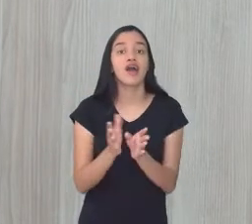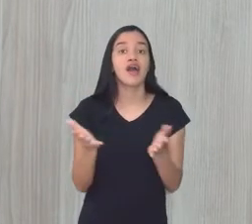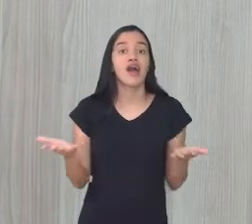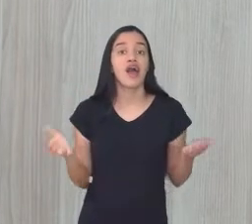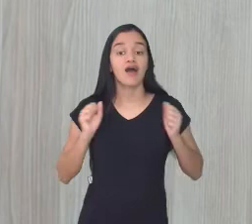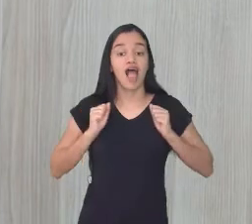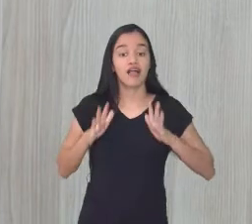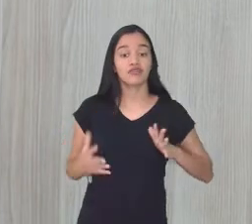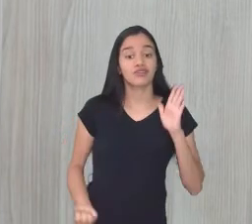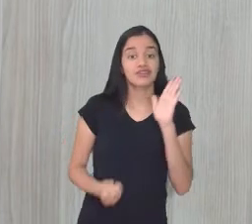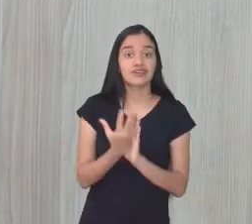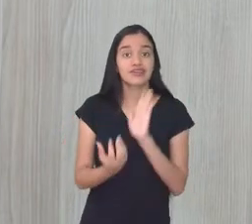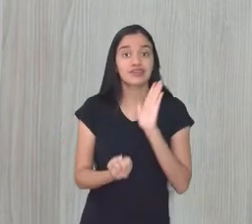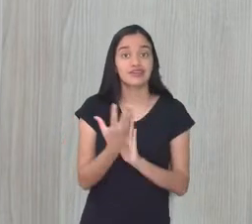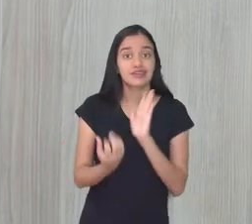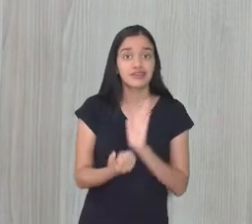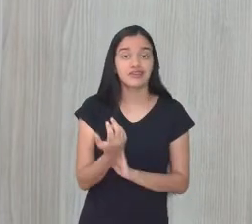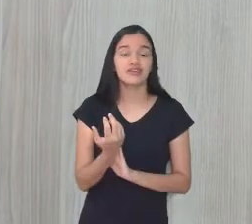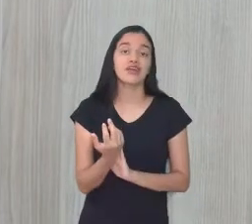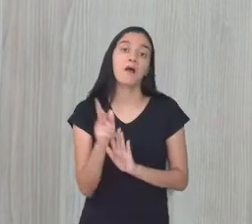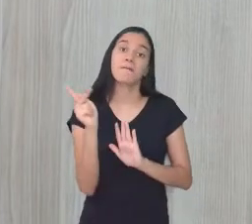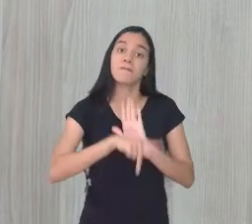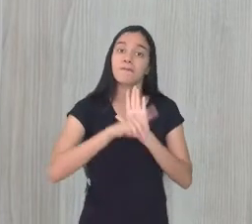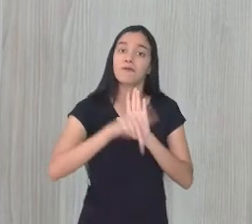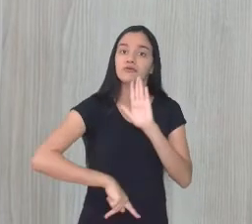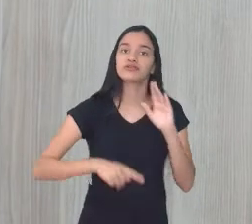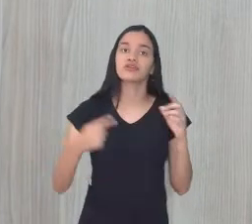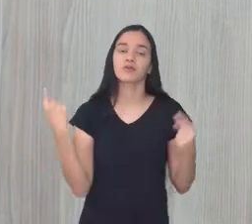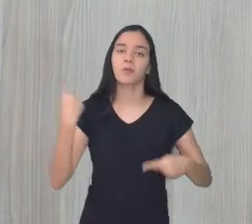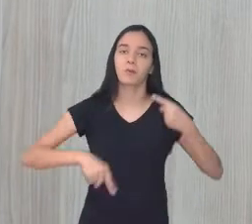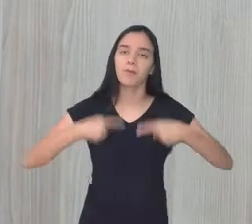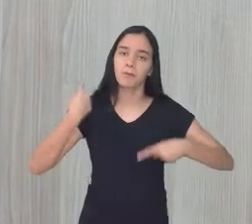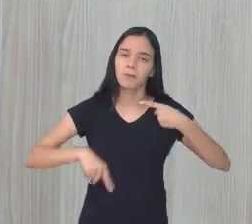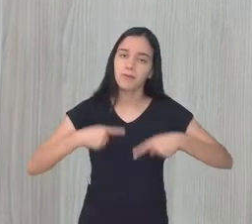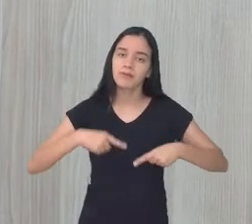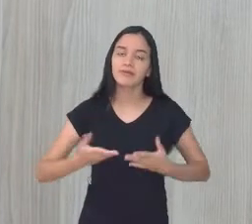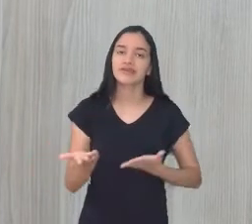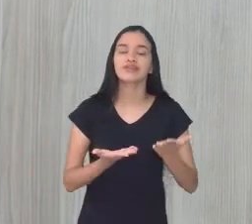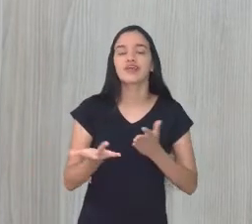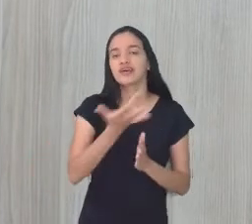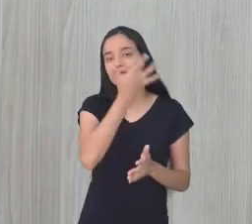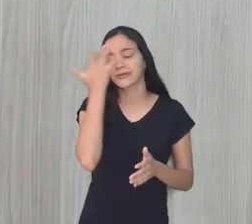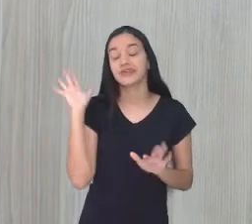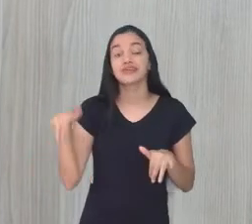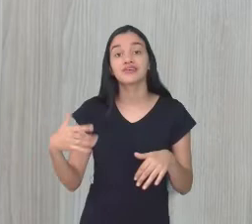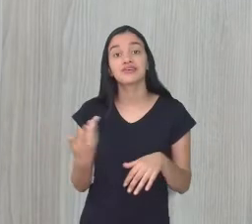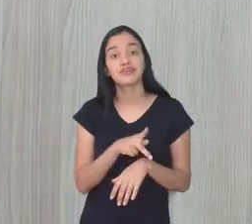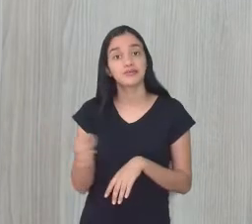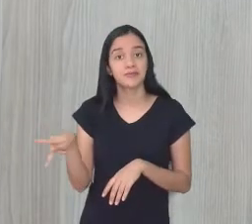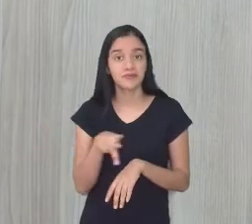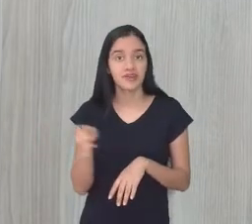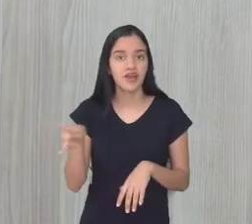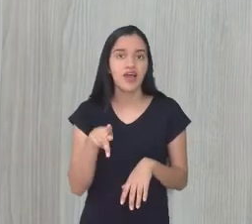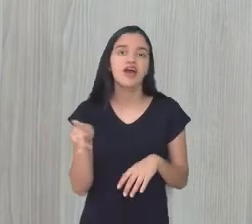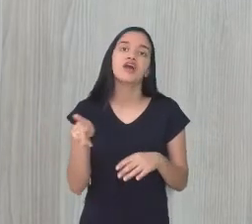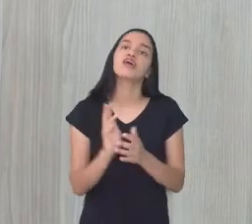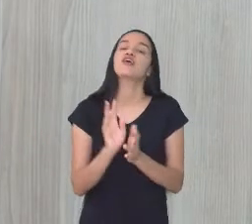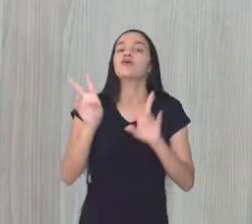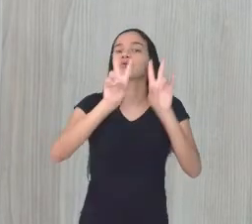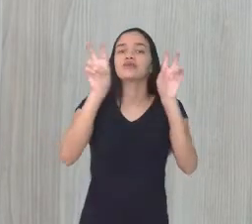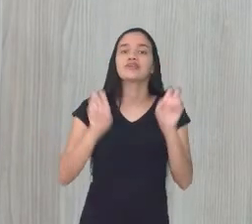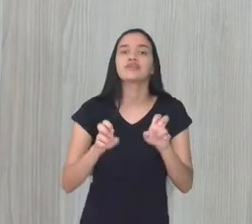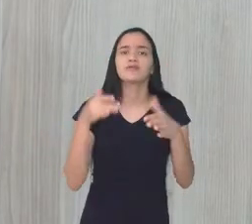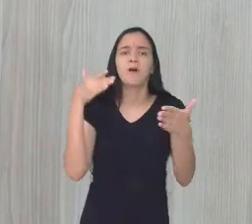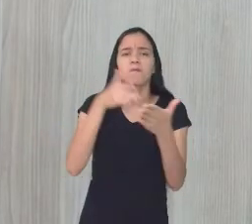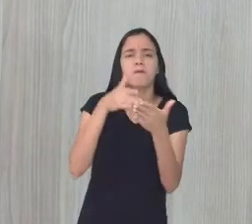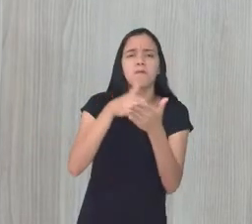inclusão, criar políticas públicas para atender essas pessoas. E esse ano, professora, o tema é superar barreiras para